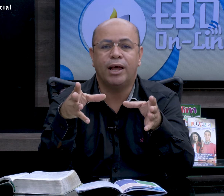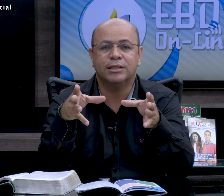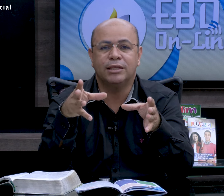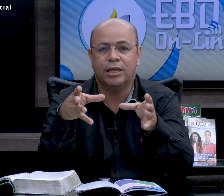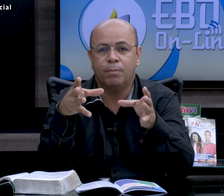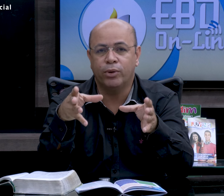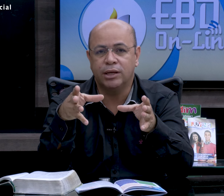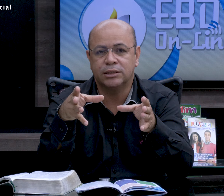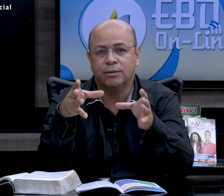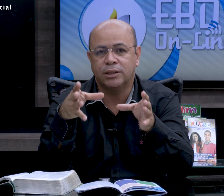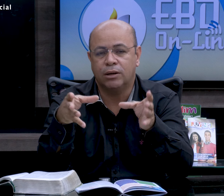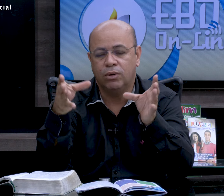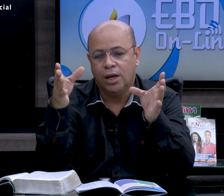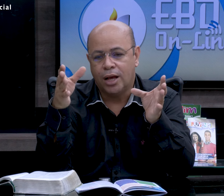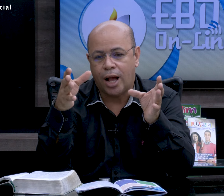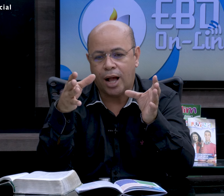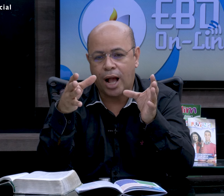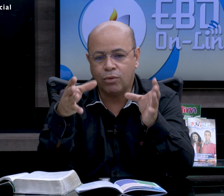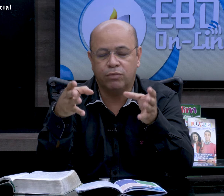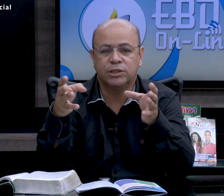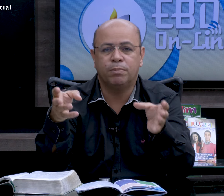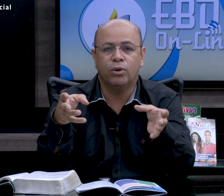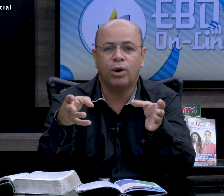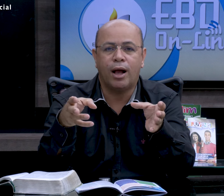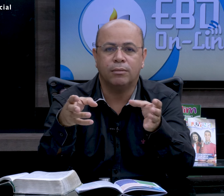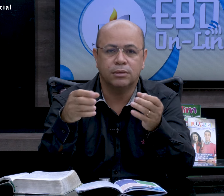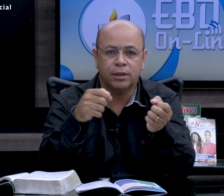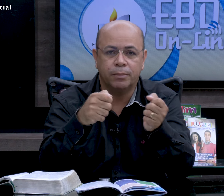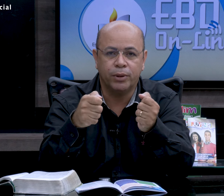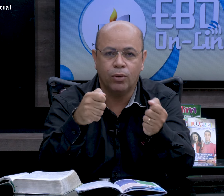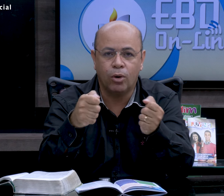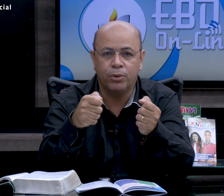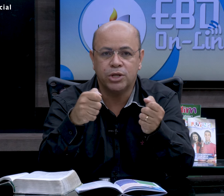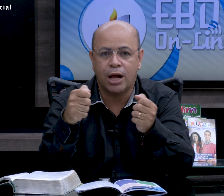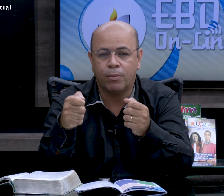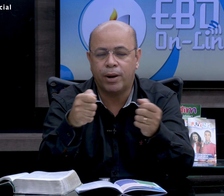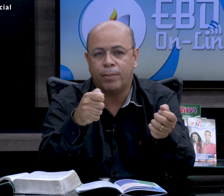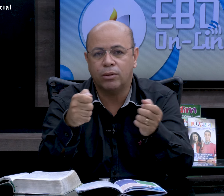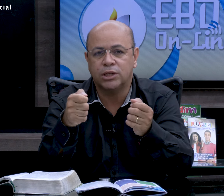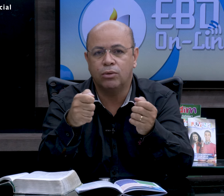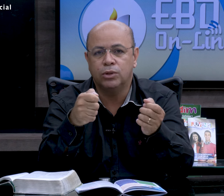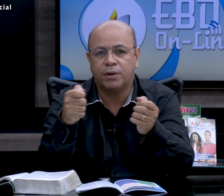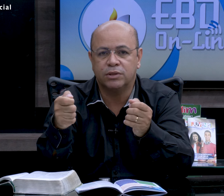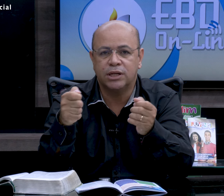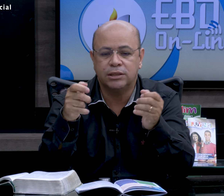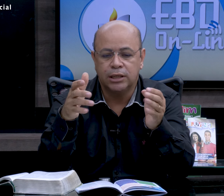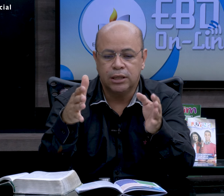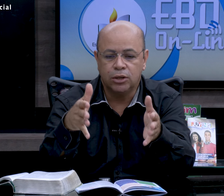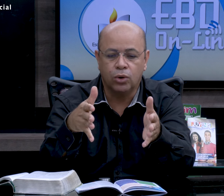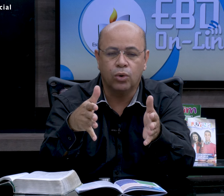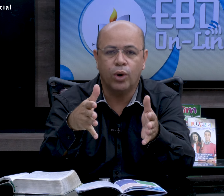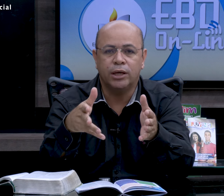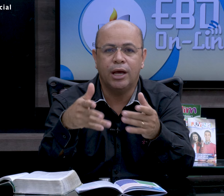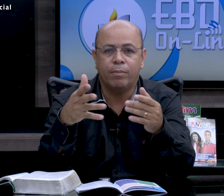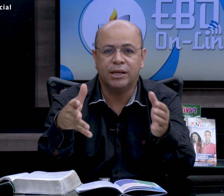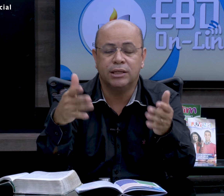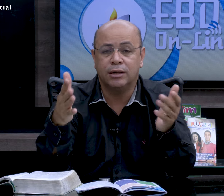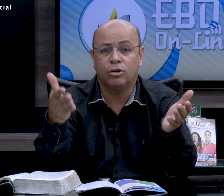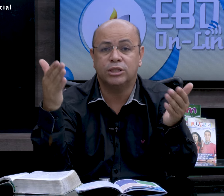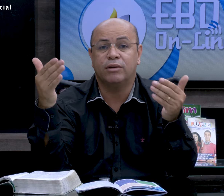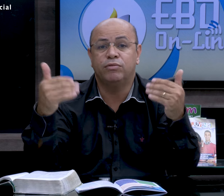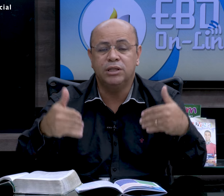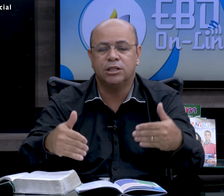podem trabalhar essa ideia de Pureza né então a água que você pegou lá né pegou um copinho de água para para os alunos para vocês e colocou aqui